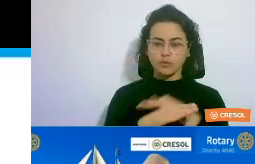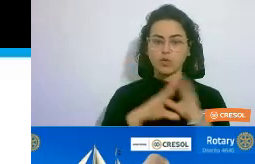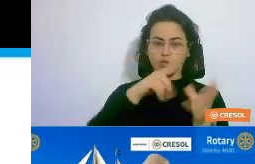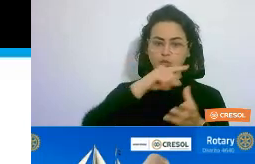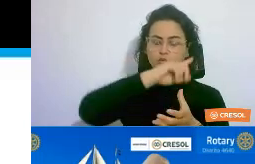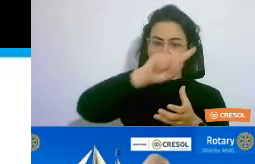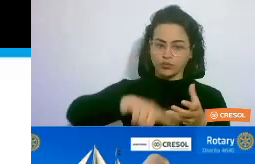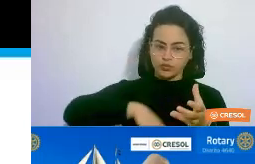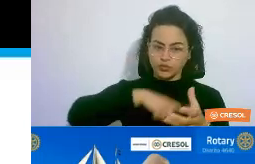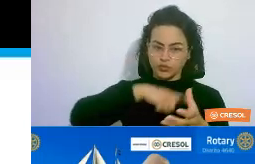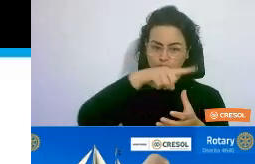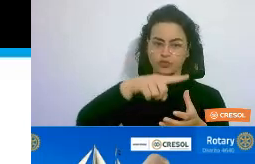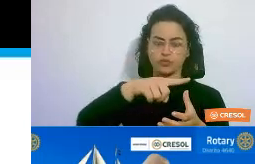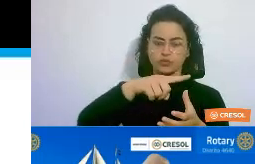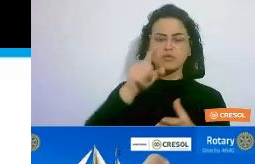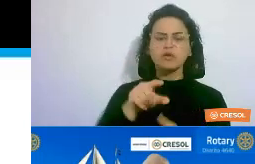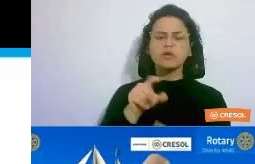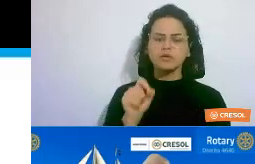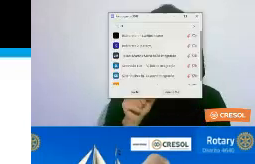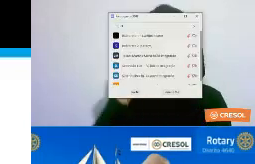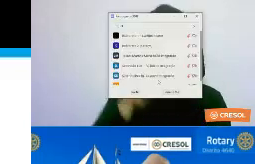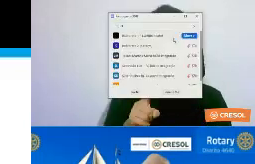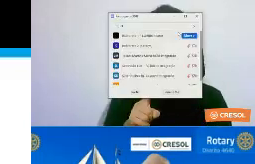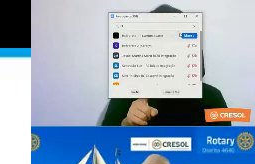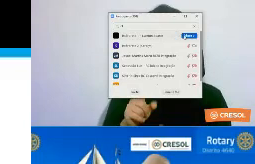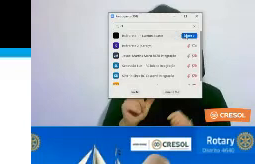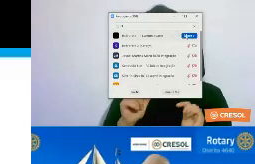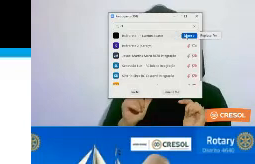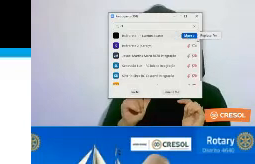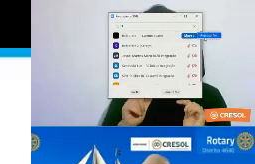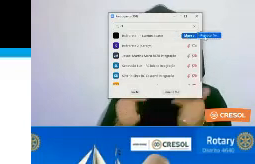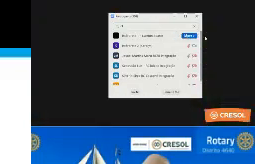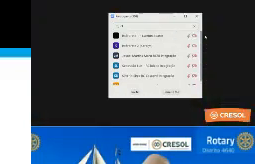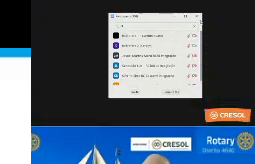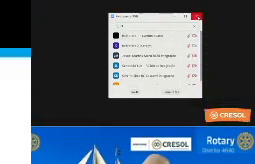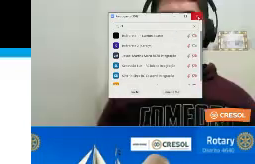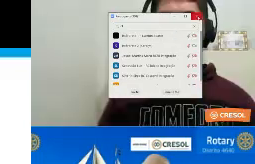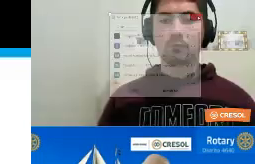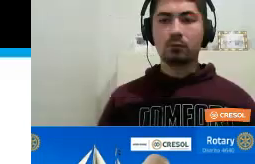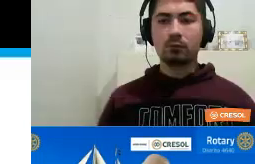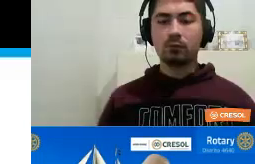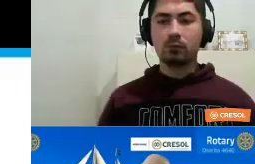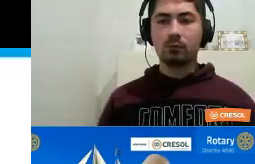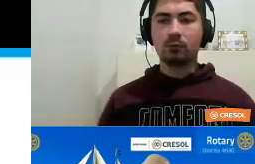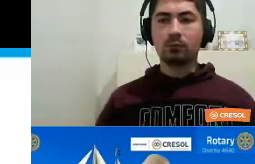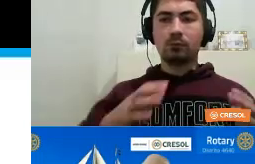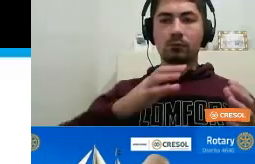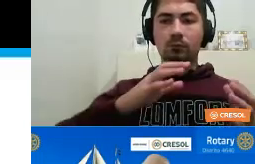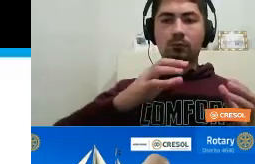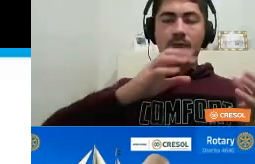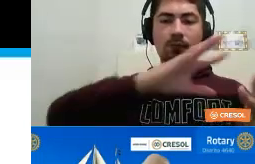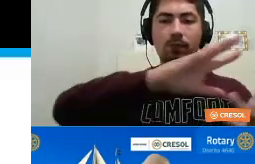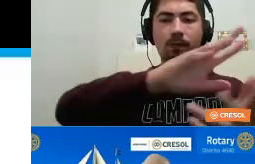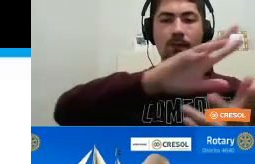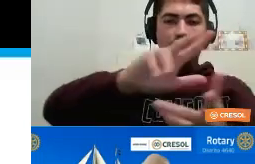são atividades internacionais de grande porte que tenham resultados que têm que ser sustentáveis e mensuráveis,